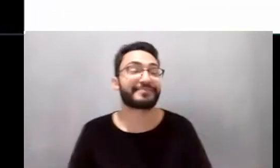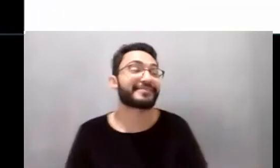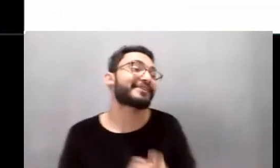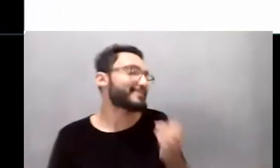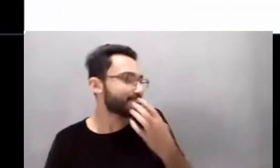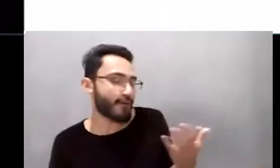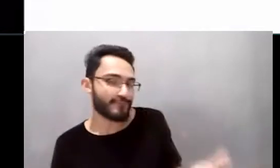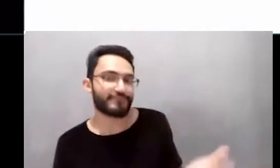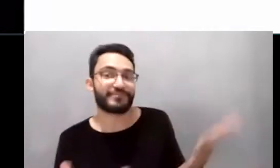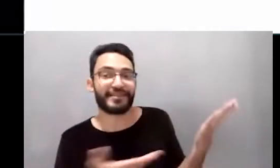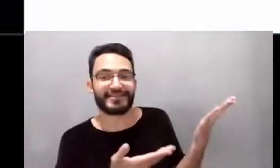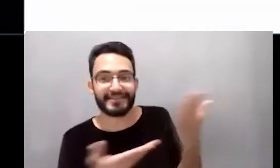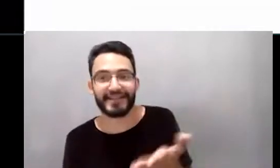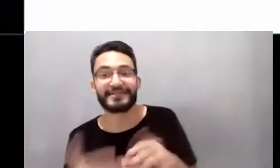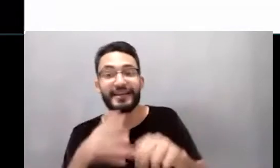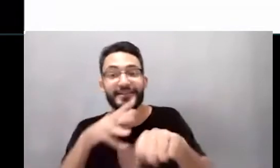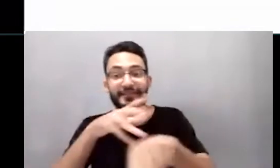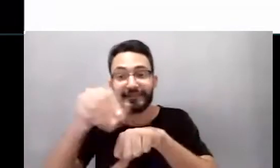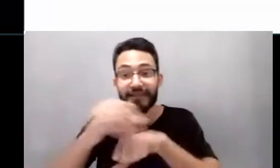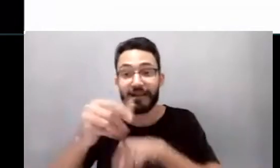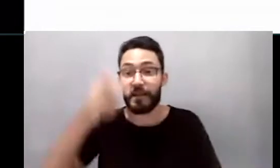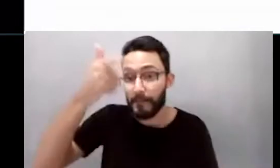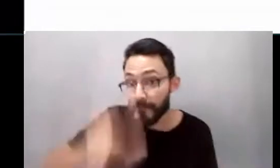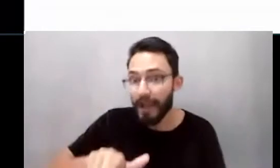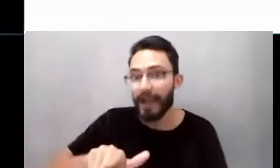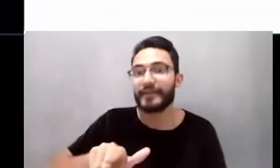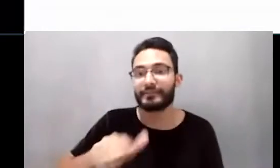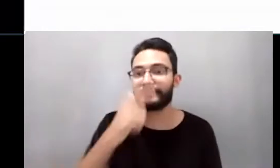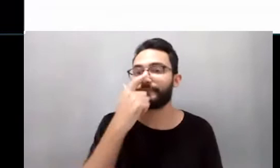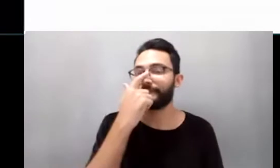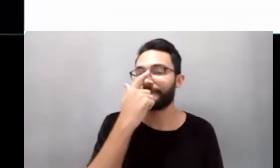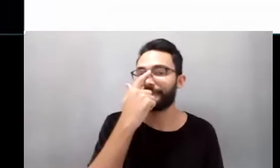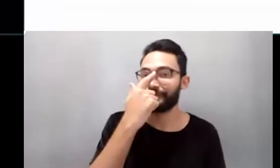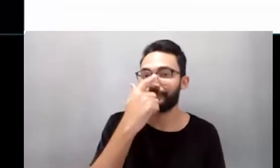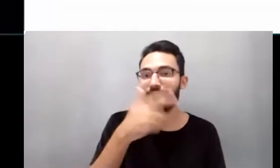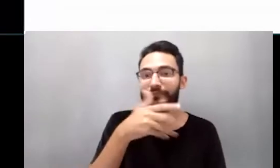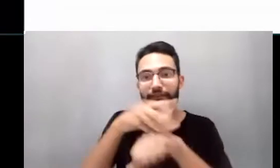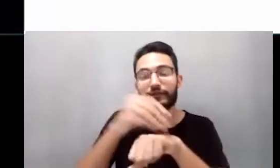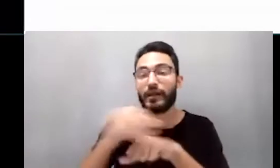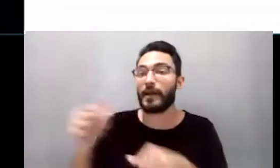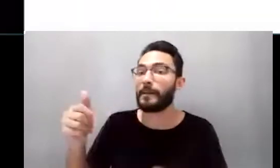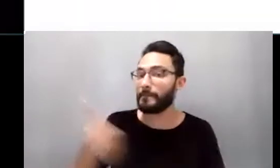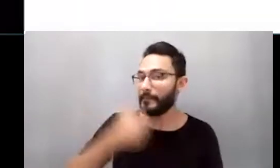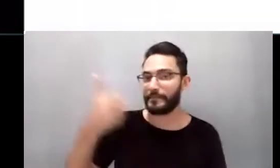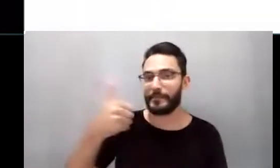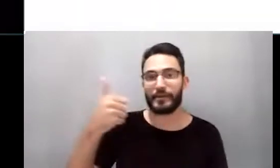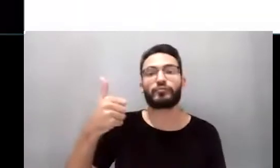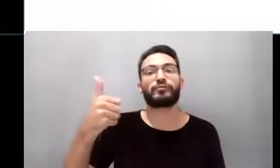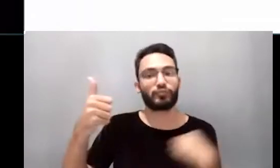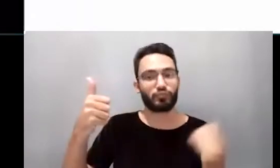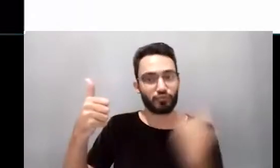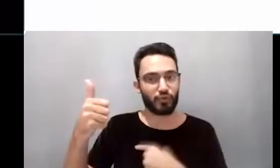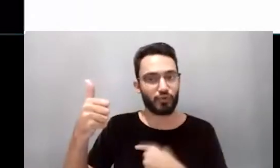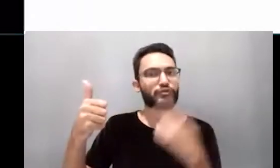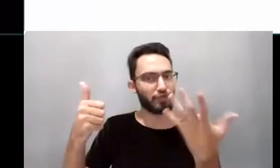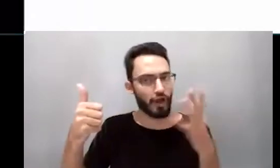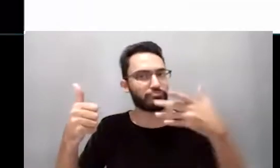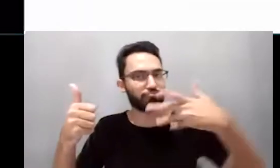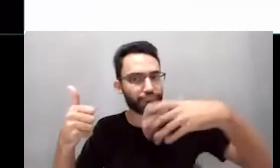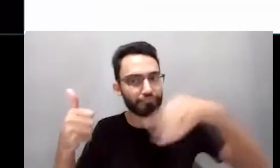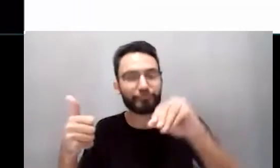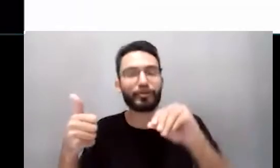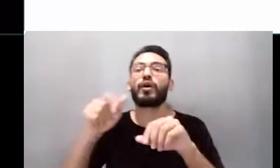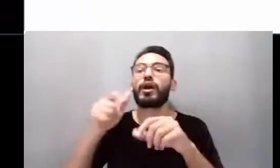então, mais dicas para vocês, né? Primeiro, a gente falou do inglês, que isso é fundamental, né?